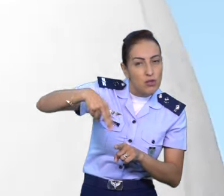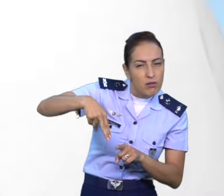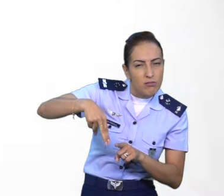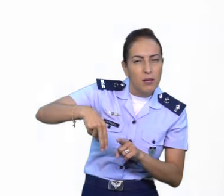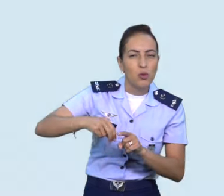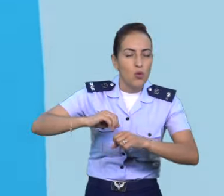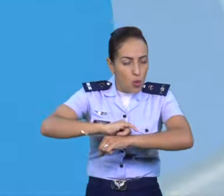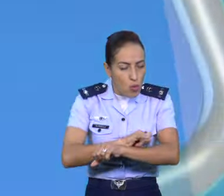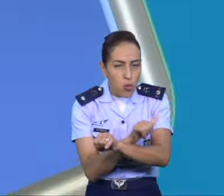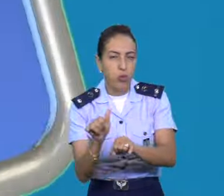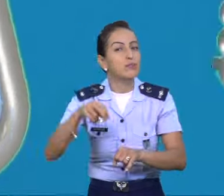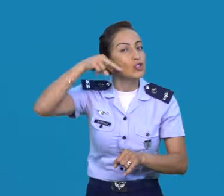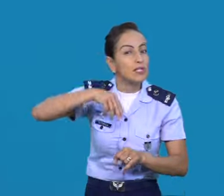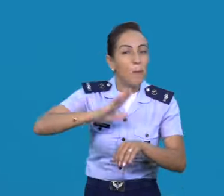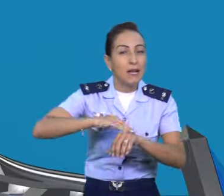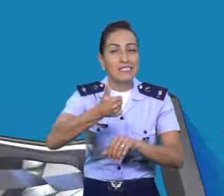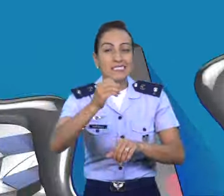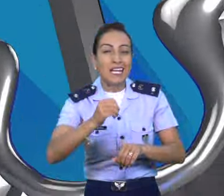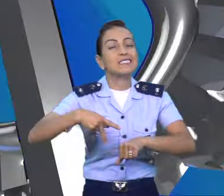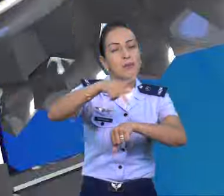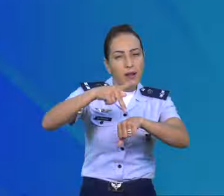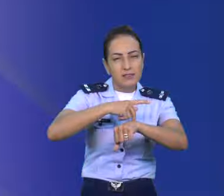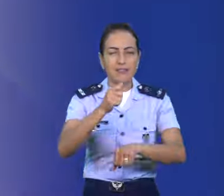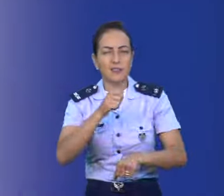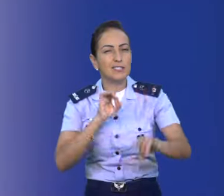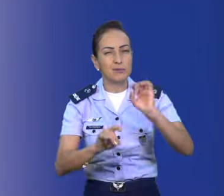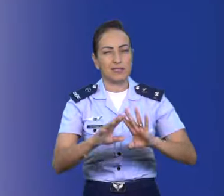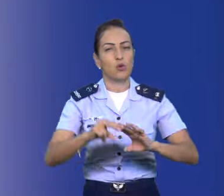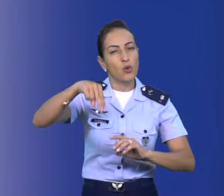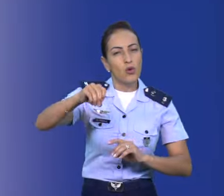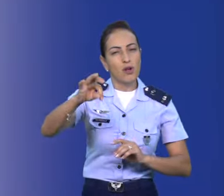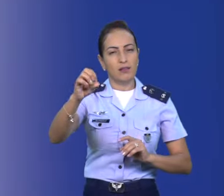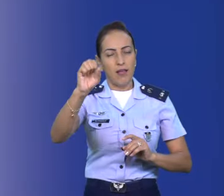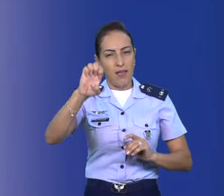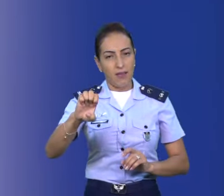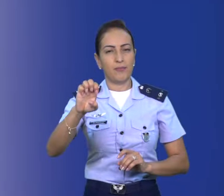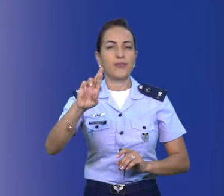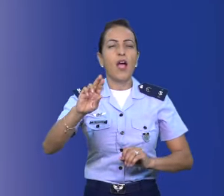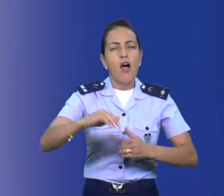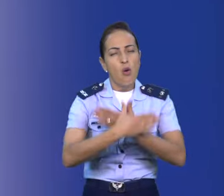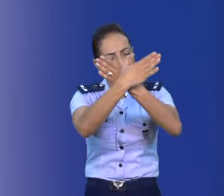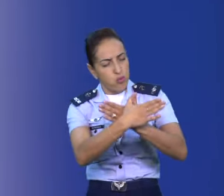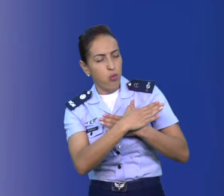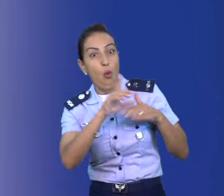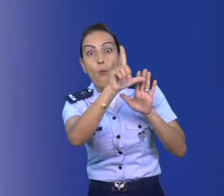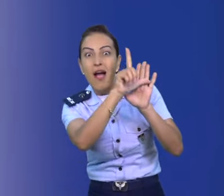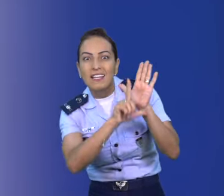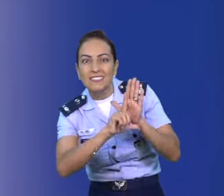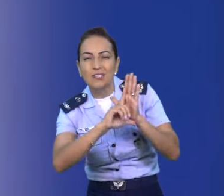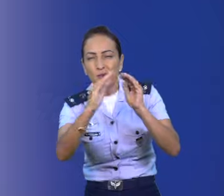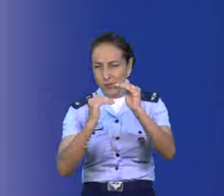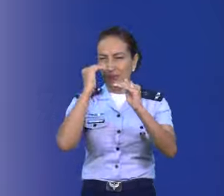na Base Aérea de Natal, reunindo mais de 10 países. Em edição especial do Nota E, a Força Aérea divulgou a lista